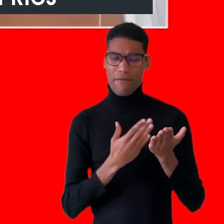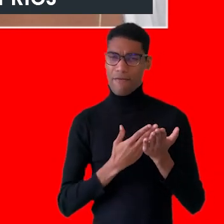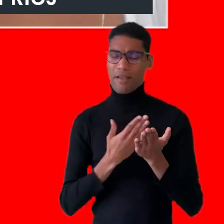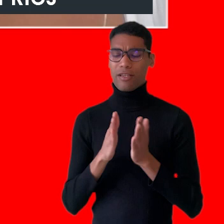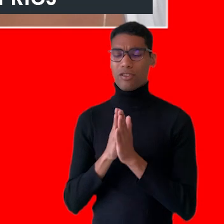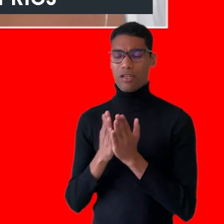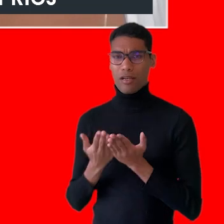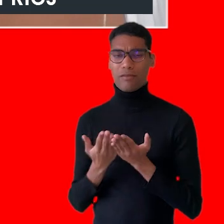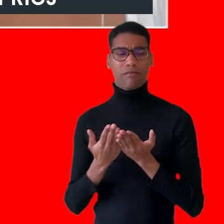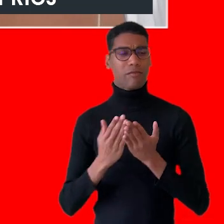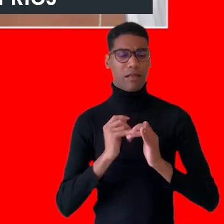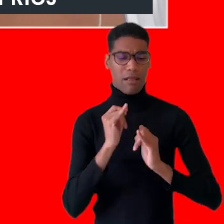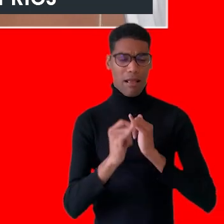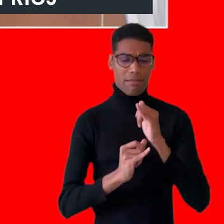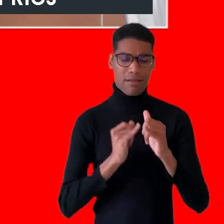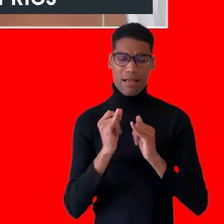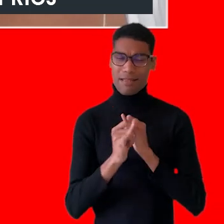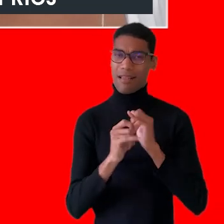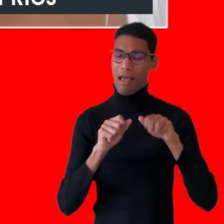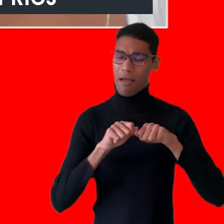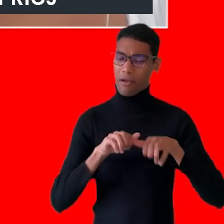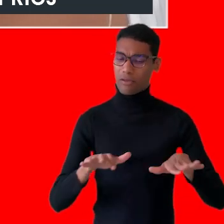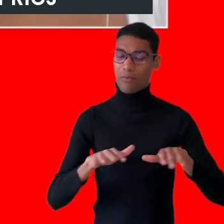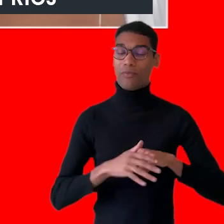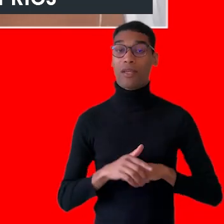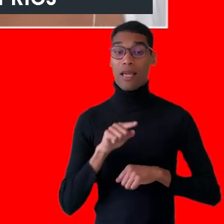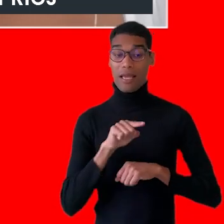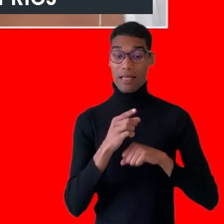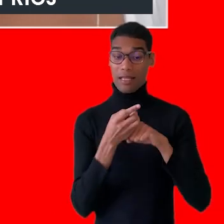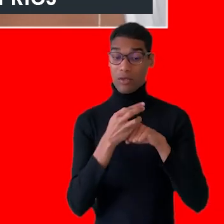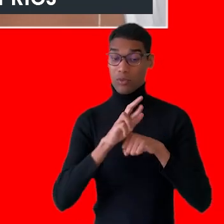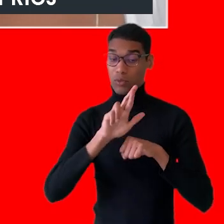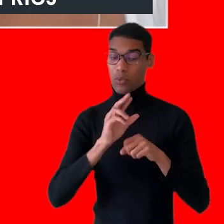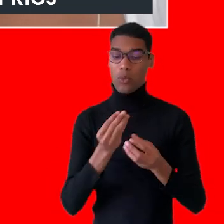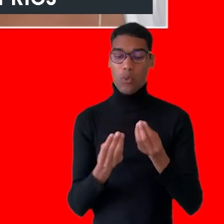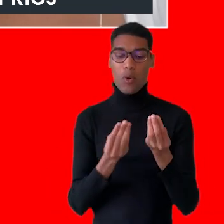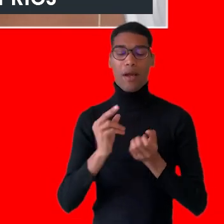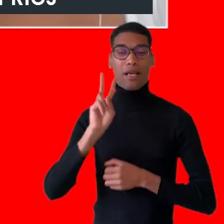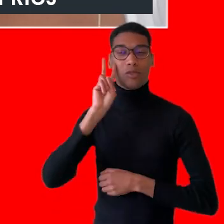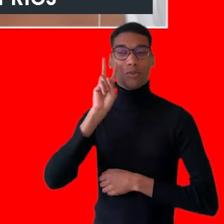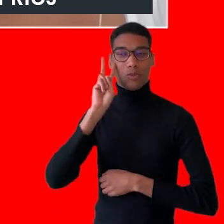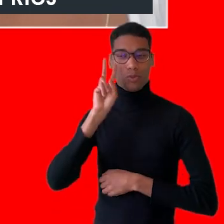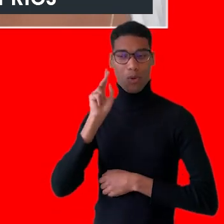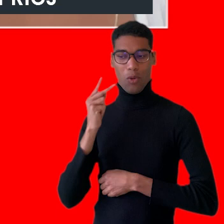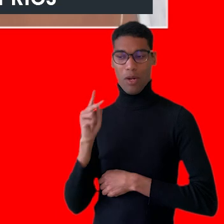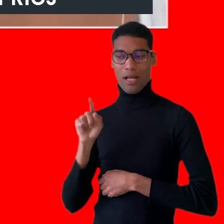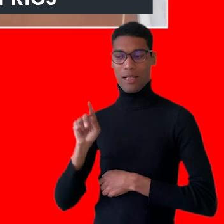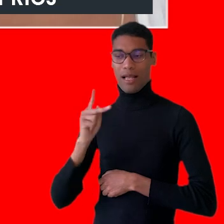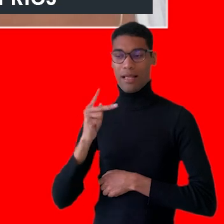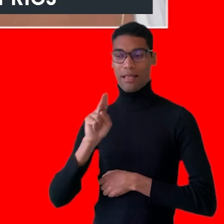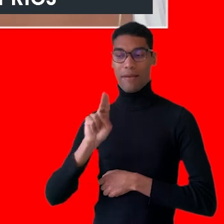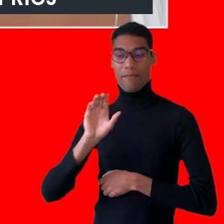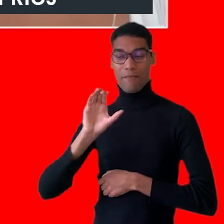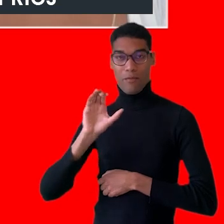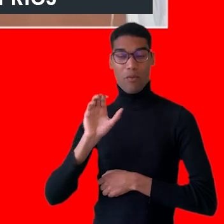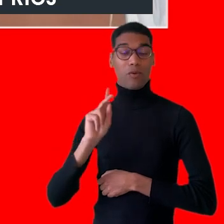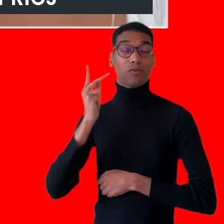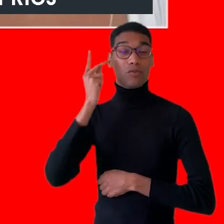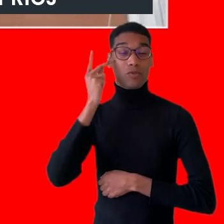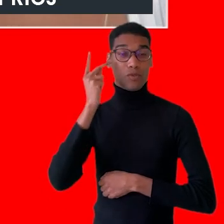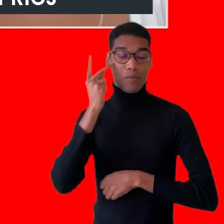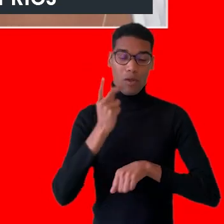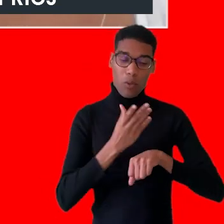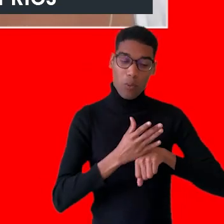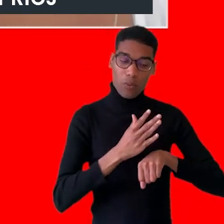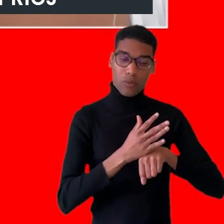livros impressos e meios digitais. Ele também é doutorado em História pela PUC de São Paulo, olha para isso.